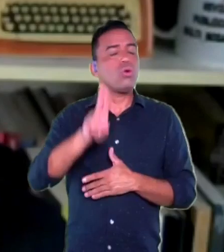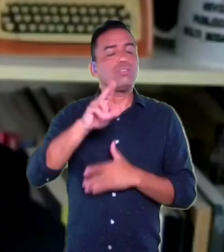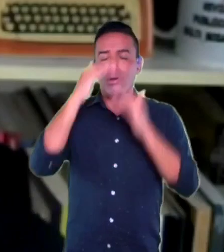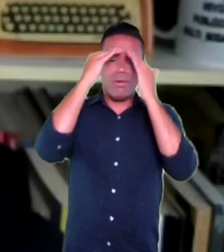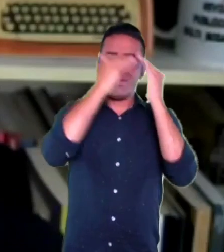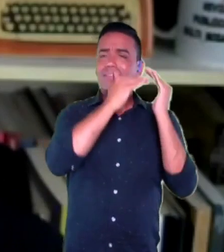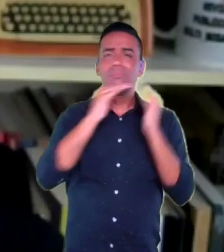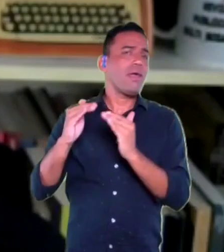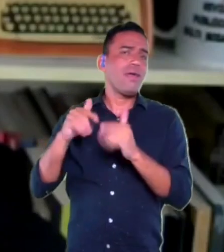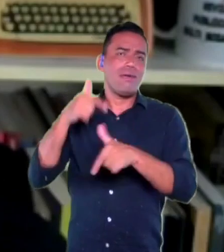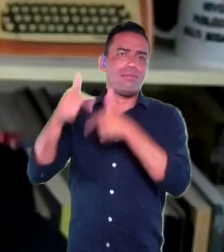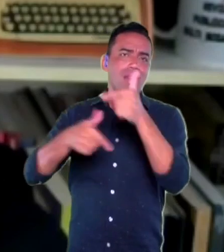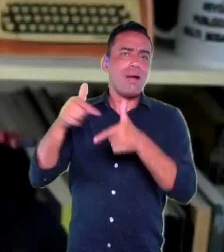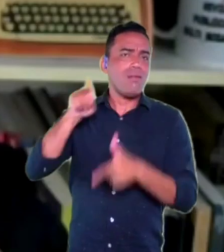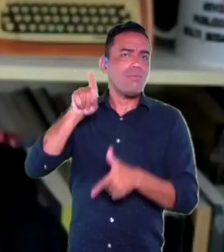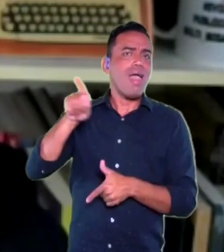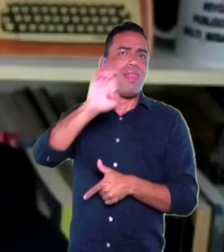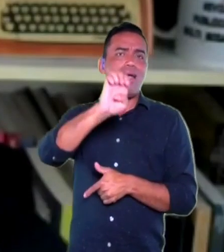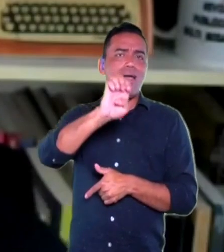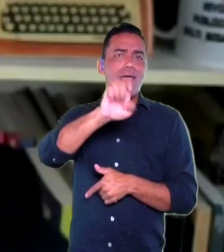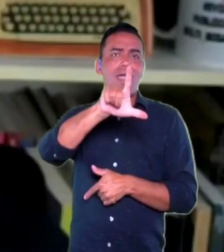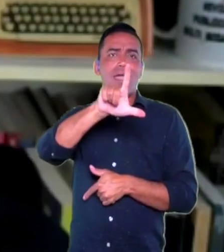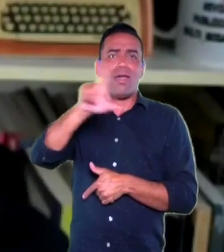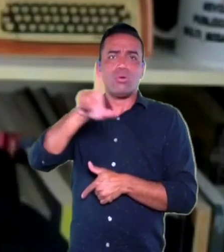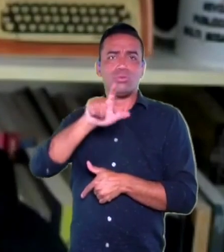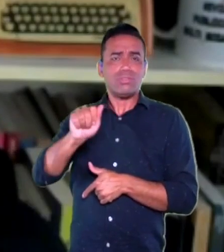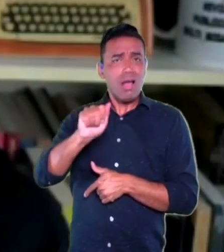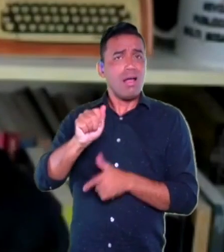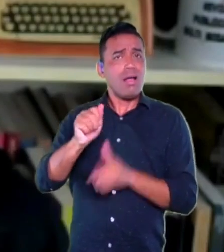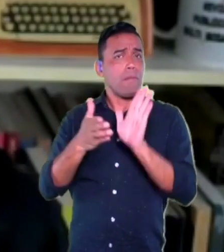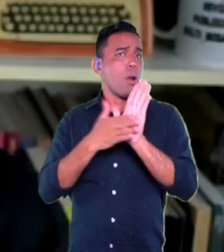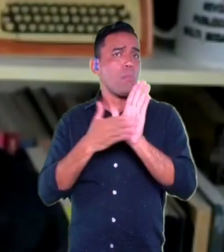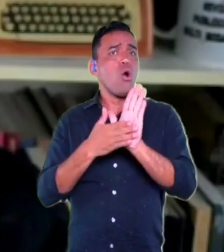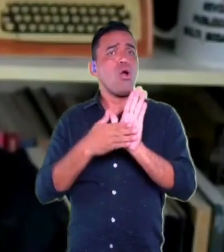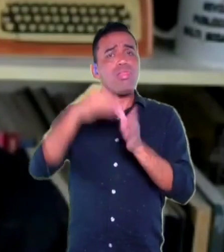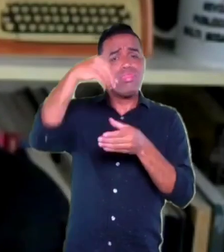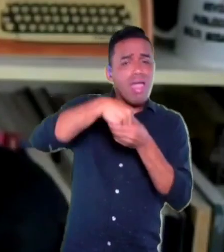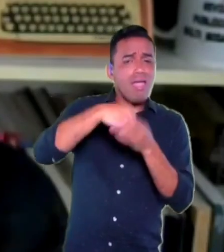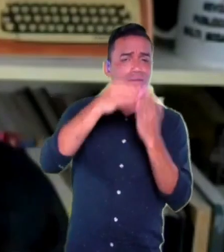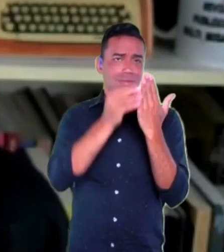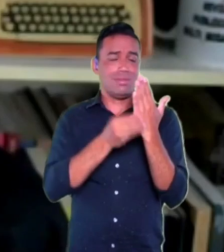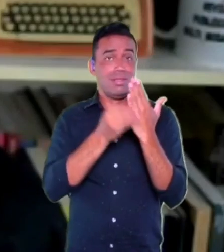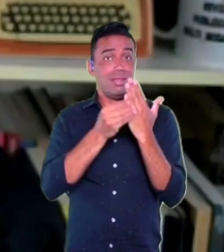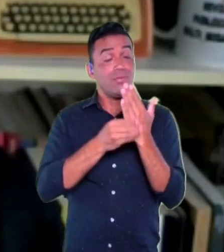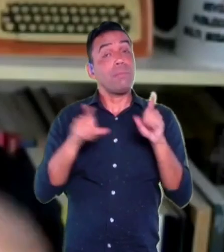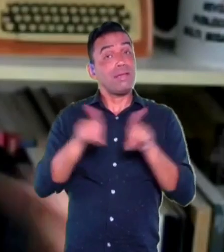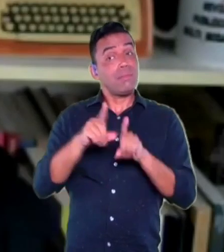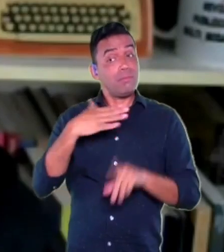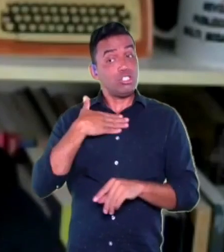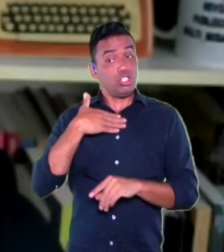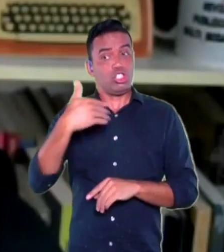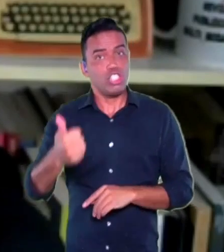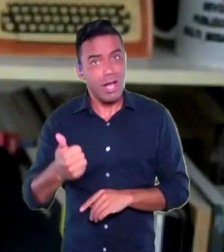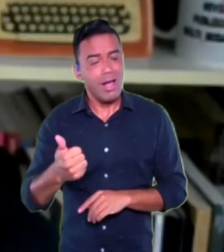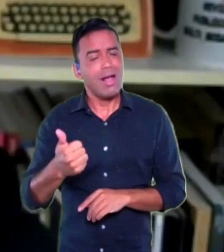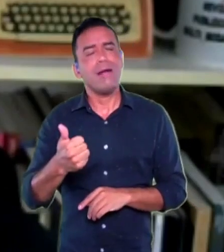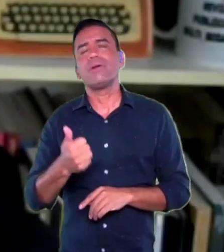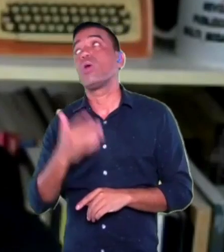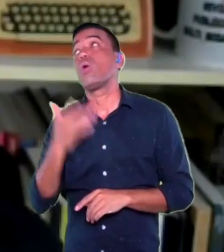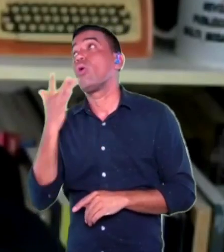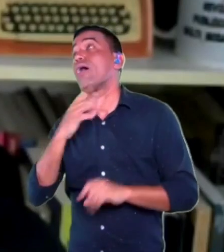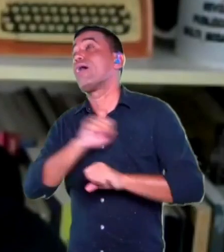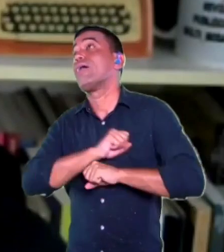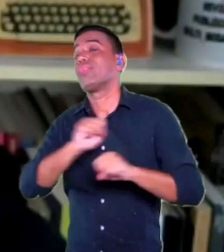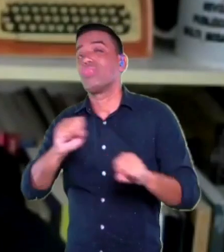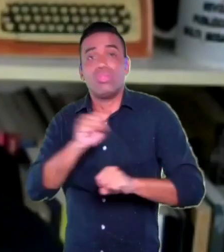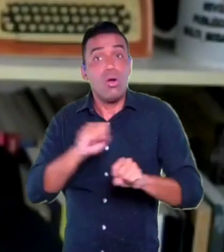profundamente o que a Elza propõe para o livro. Ao mesmo tempo, eles me chamam lá, que é uma coisa deliciosa, né?